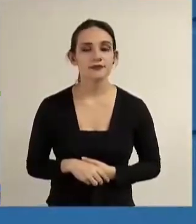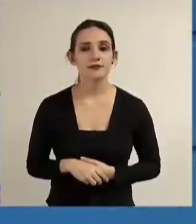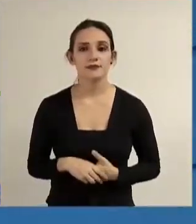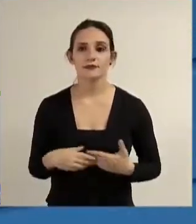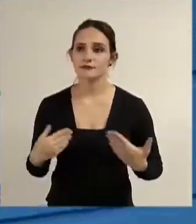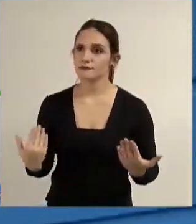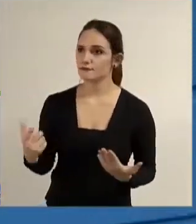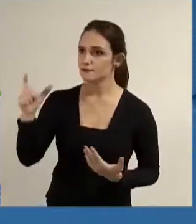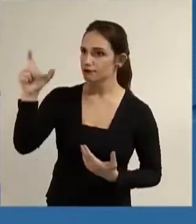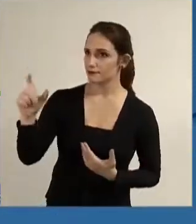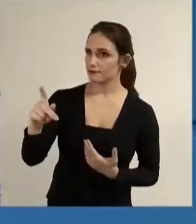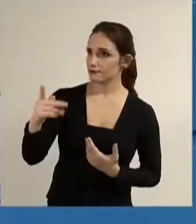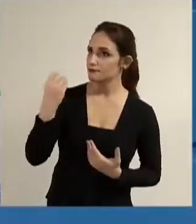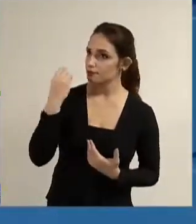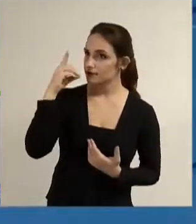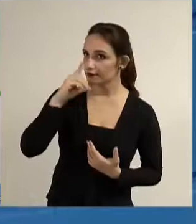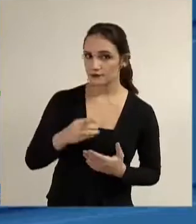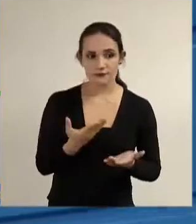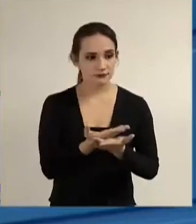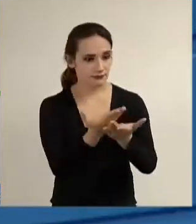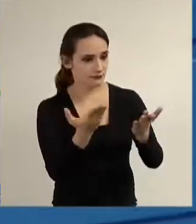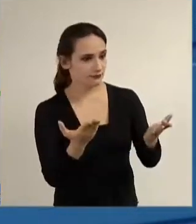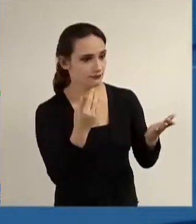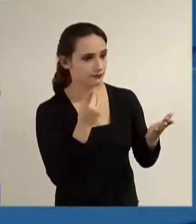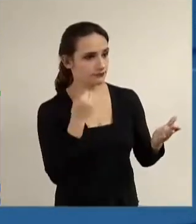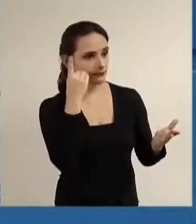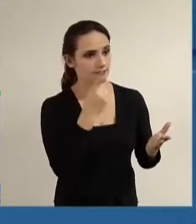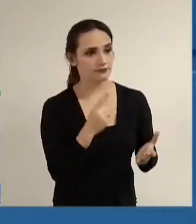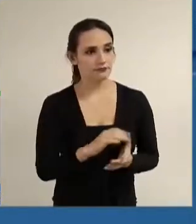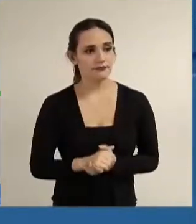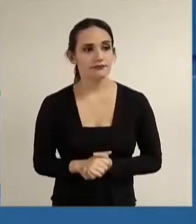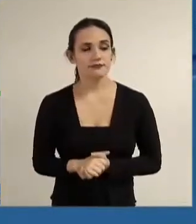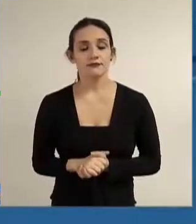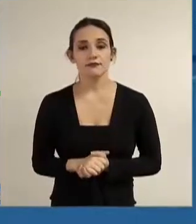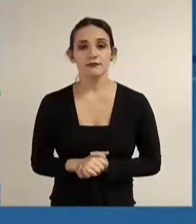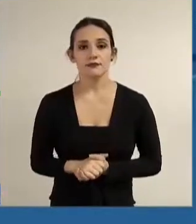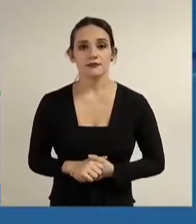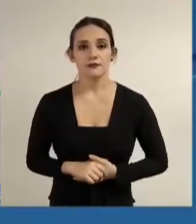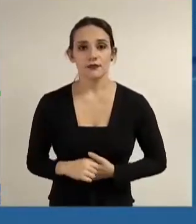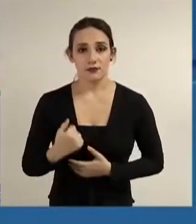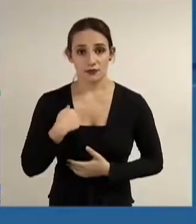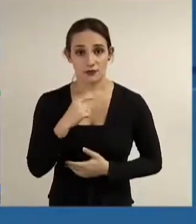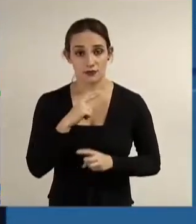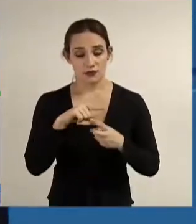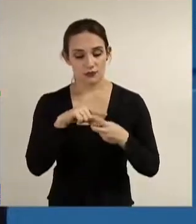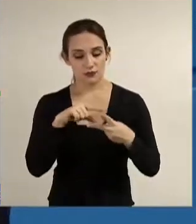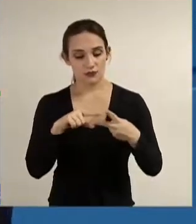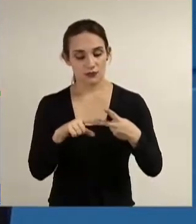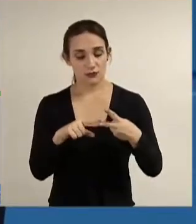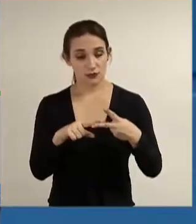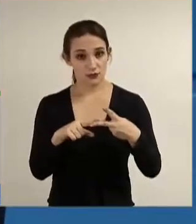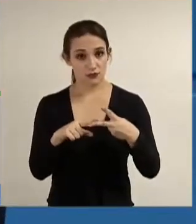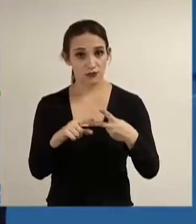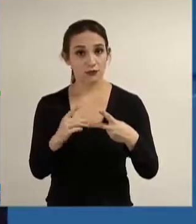Bom dia, presidente. Bom dia, nobres pares. Senhor presidente, tem aqui duas